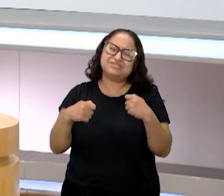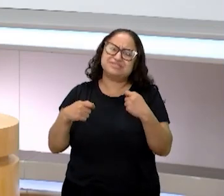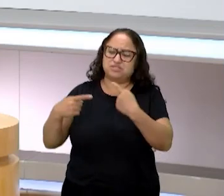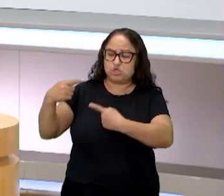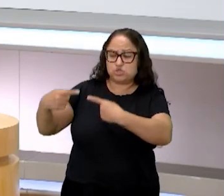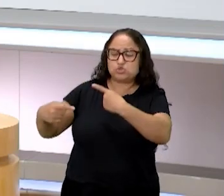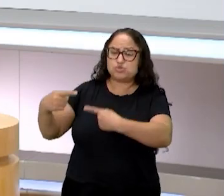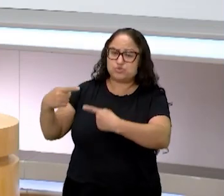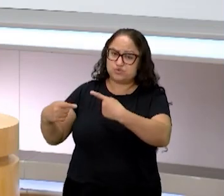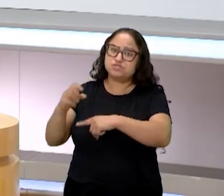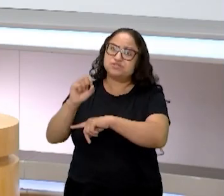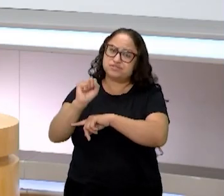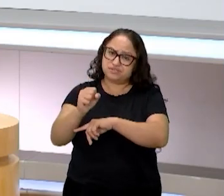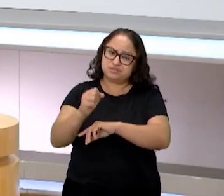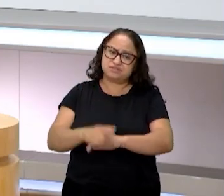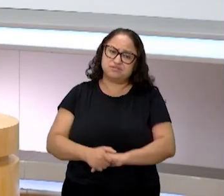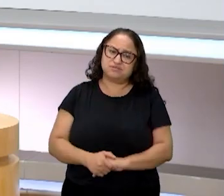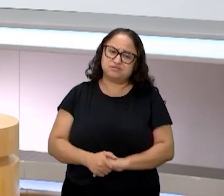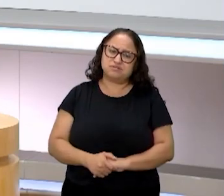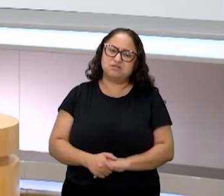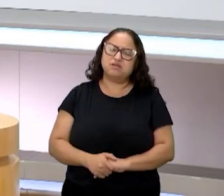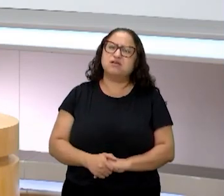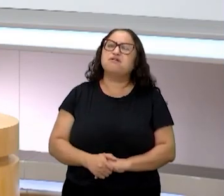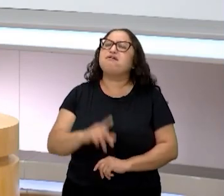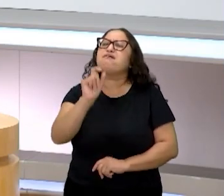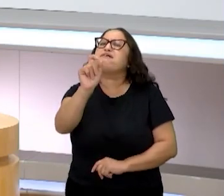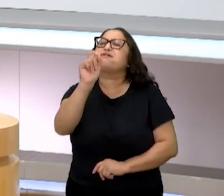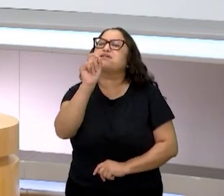né? Justamente. Quais são aqueles que